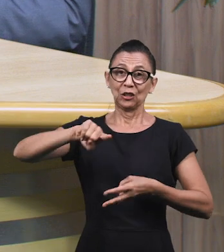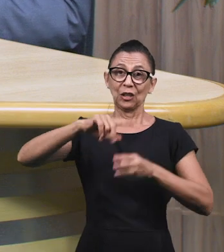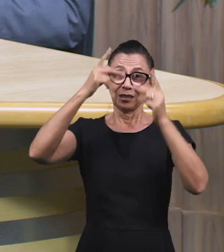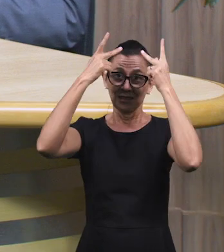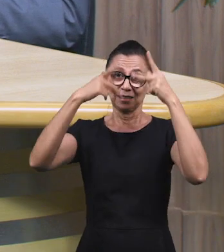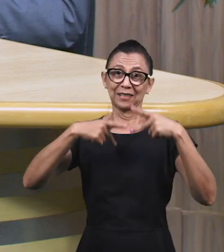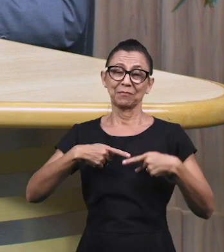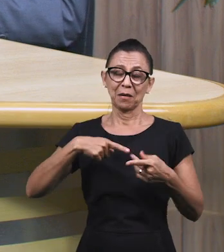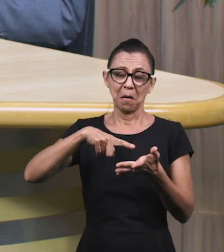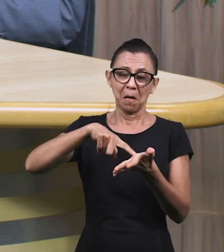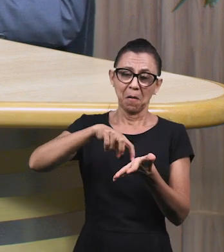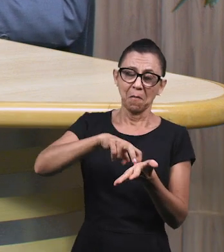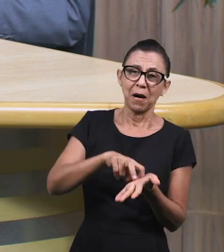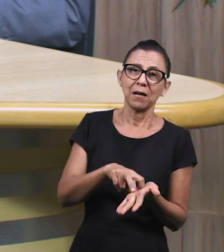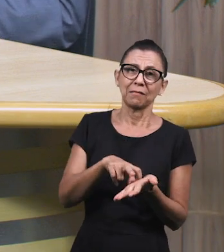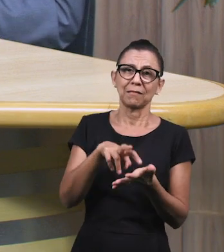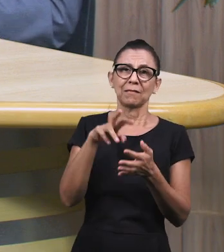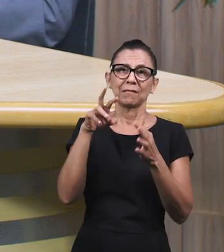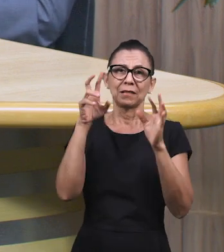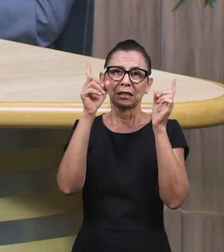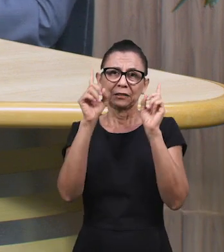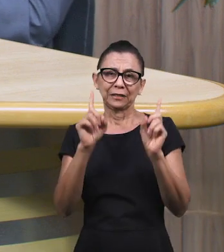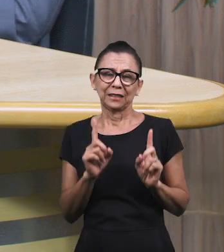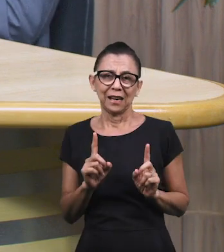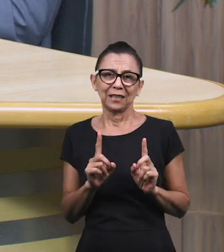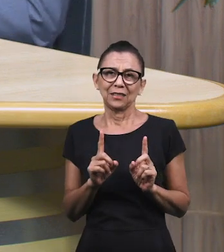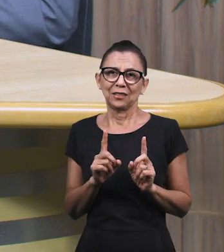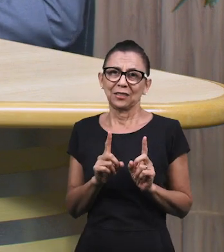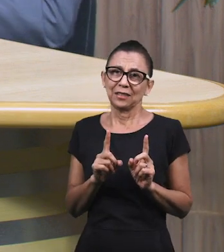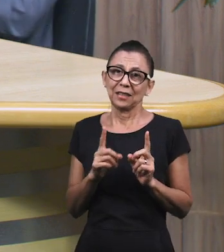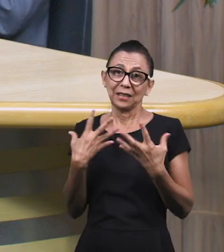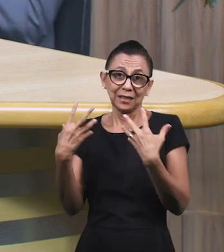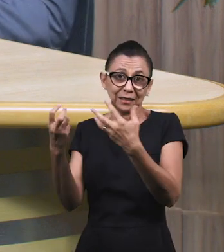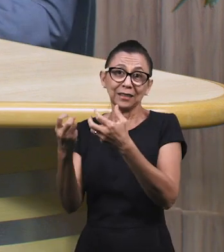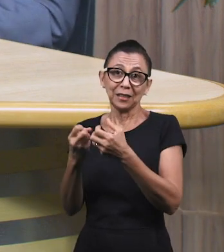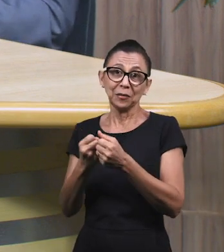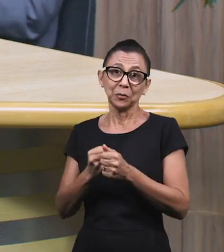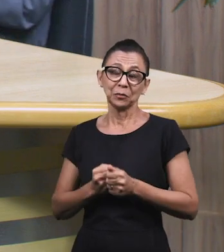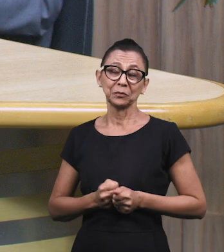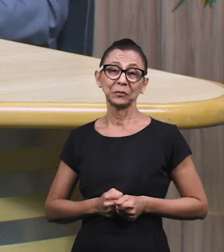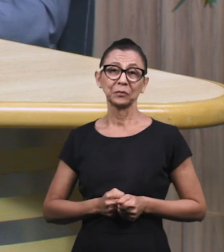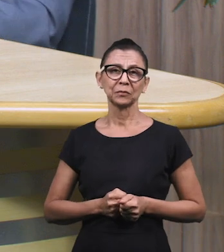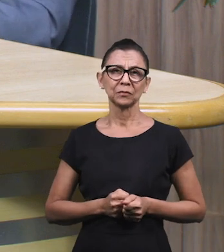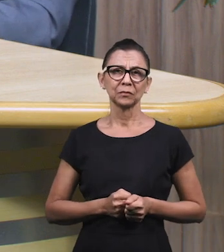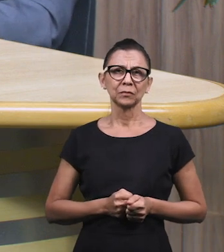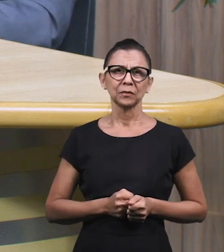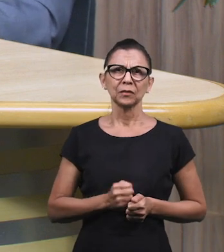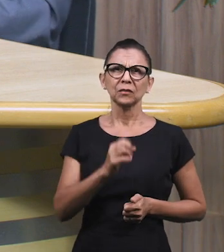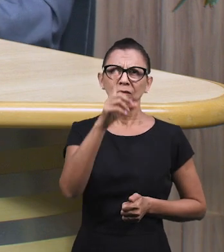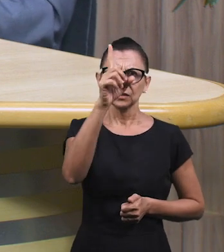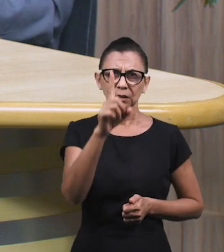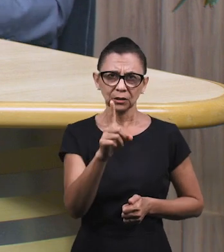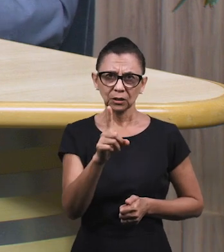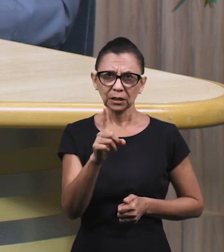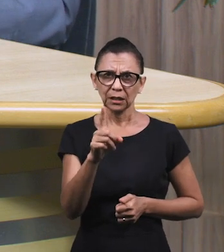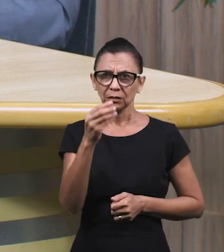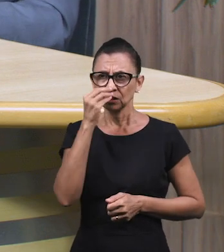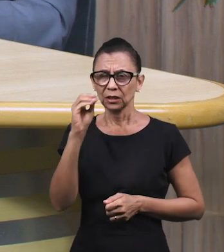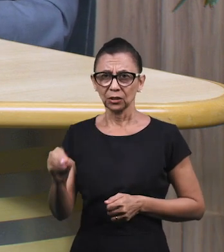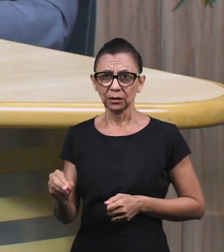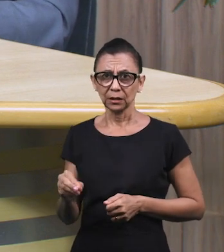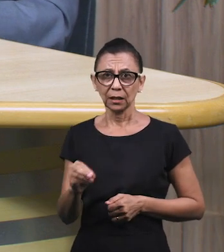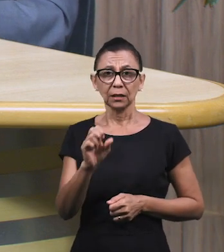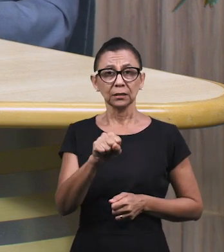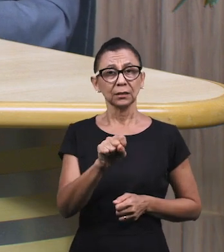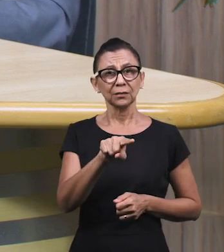mangos aleijados e foram para lá. Mas na verdade é o seguinte, então o filho chama. Você tem o direito de rejeitar? Tem. Não quis, eu não quero ir, mas você